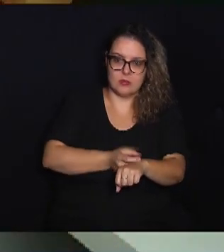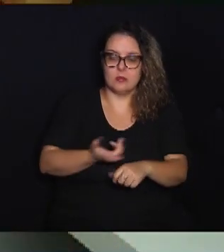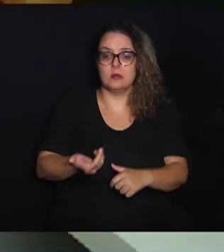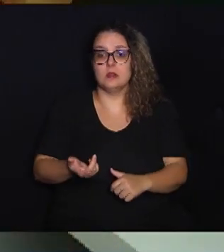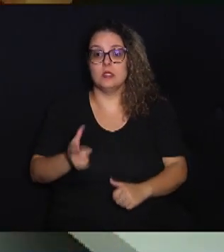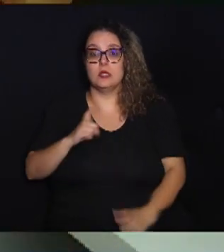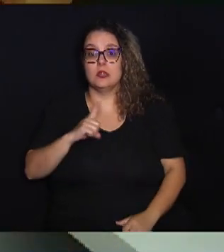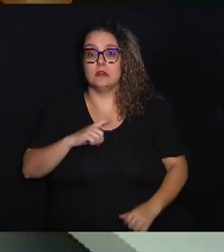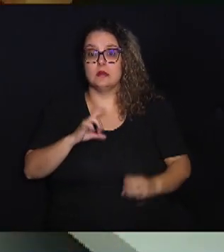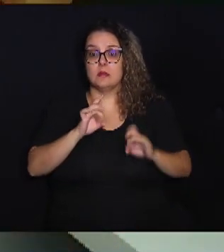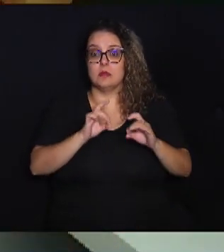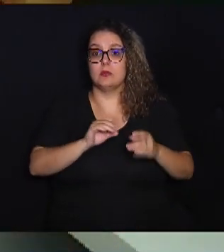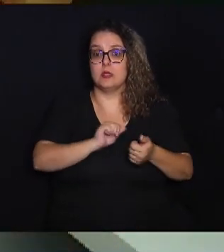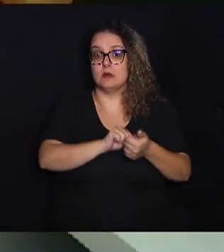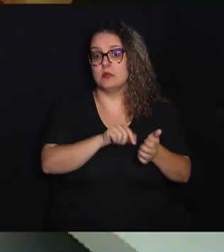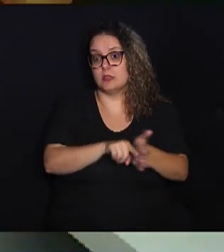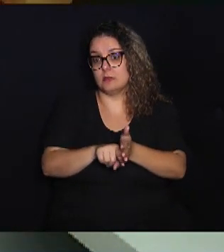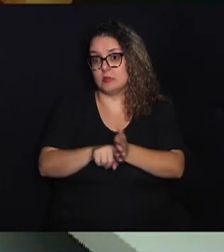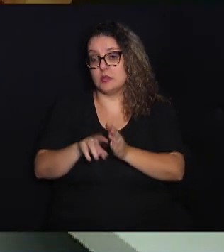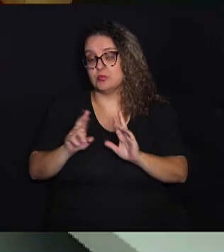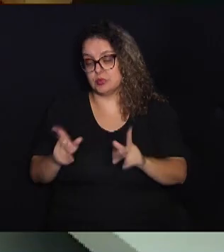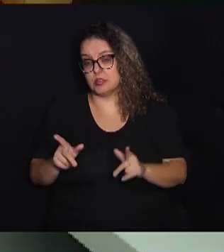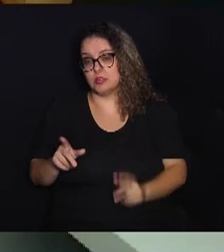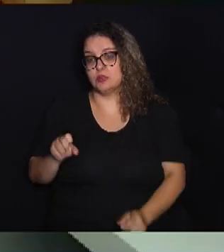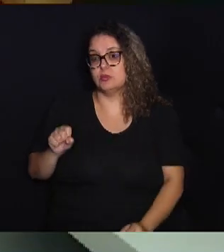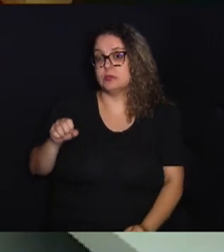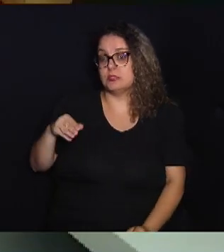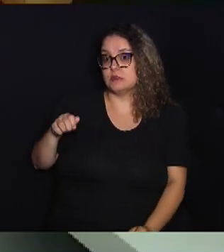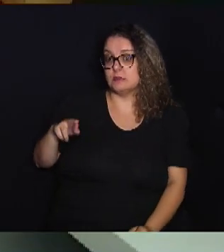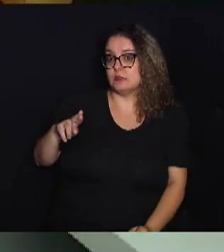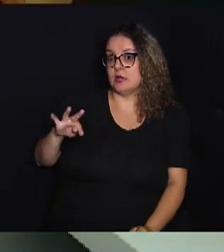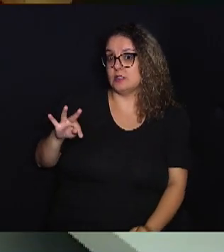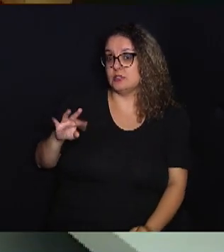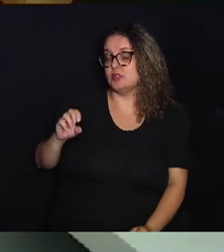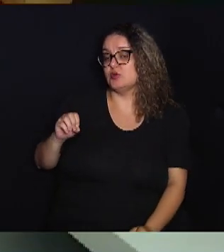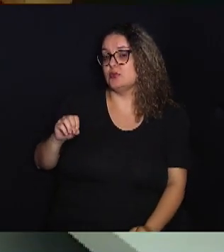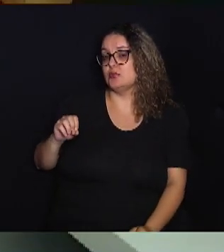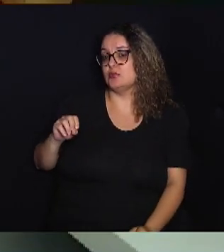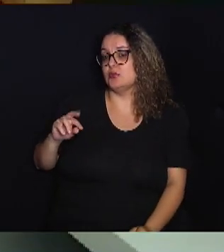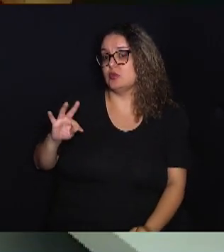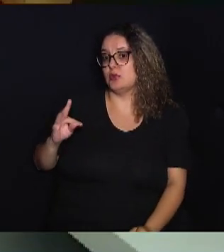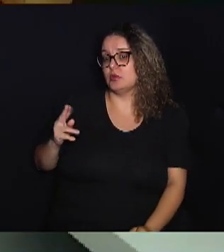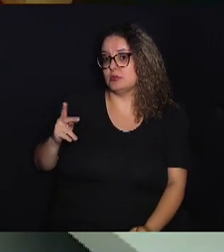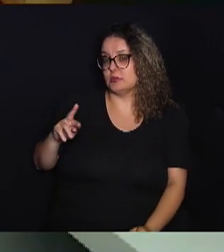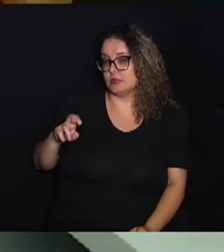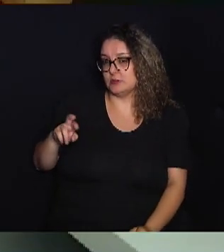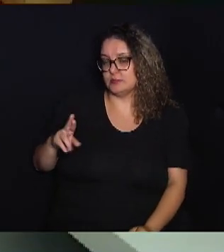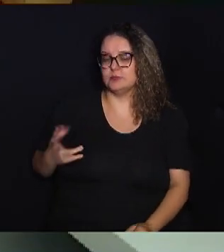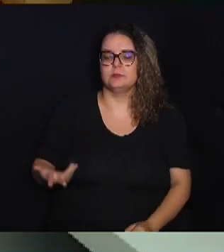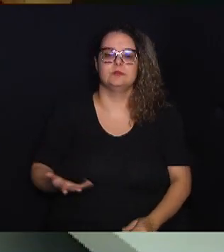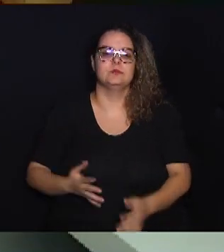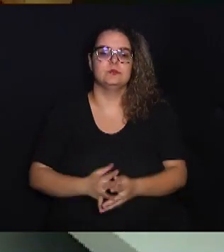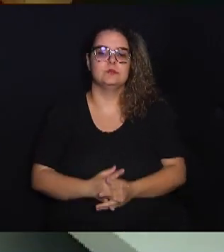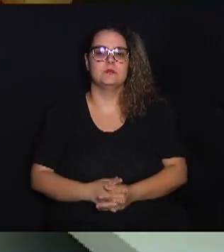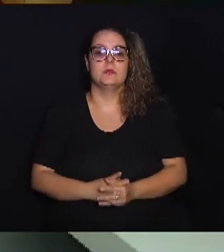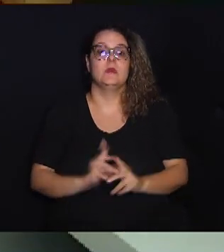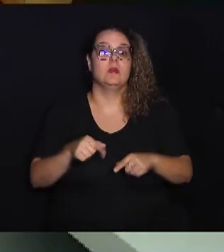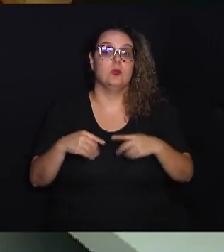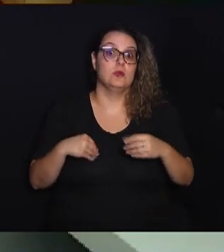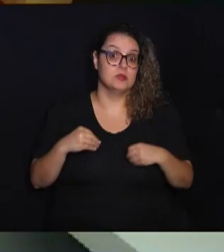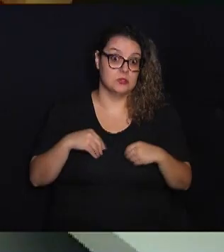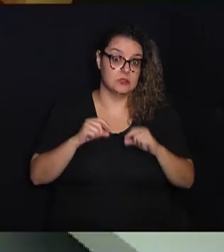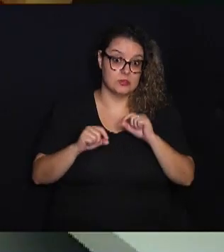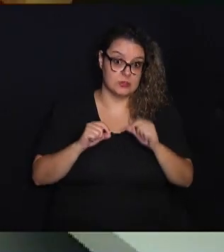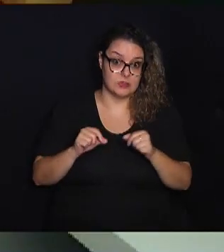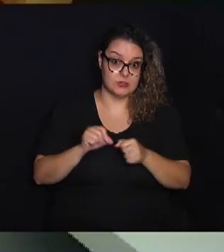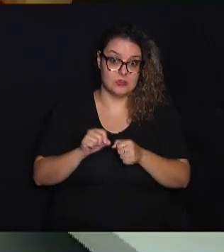têm para pesquisa. Eles não, né? Então a gente usa o actígrafo e usa um outro exame que quem já foi fazer